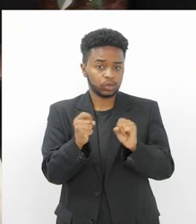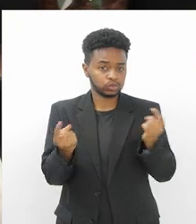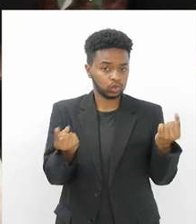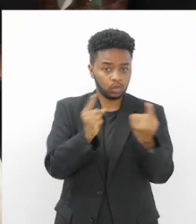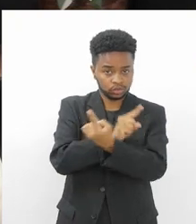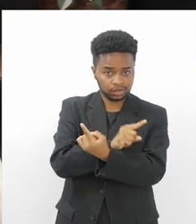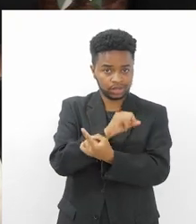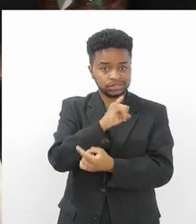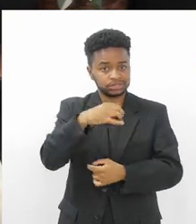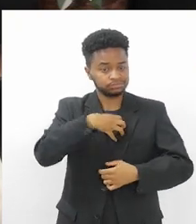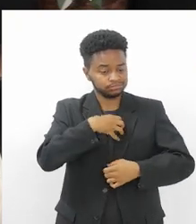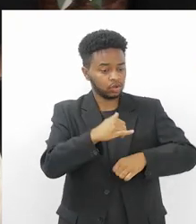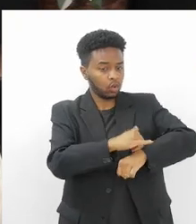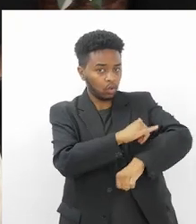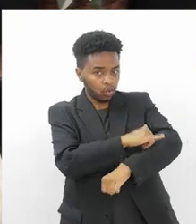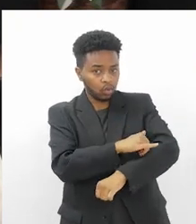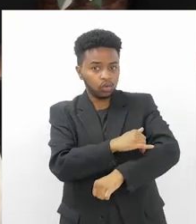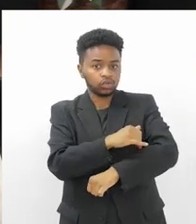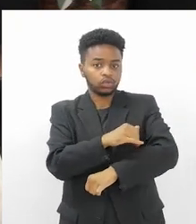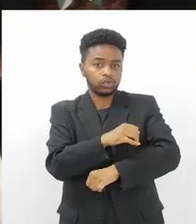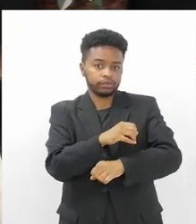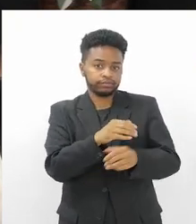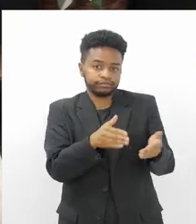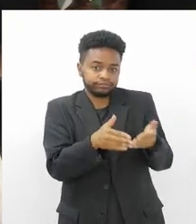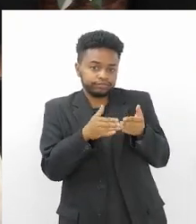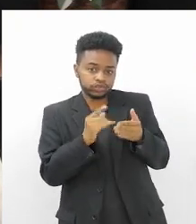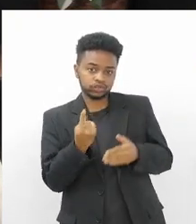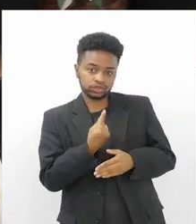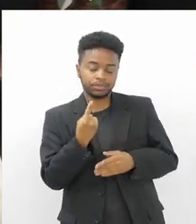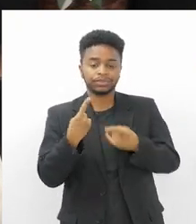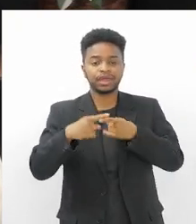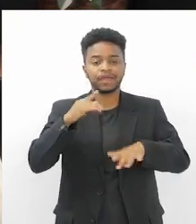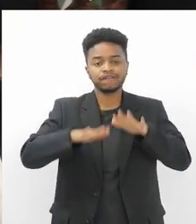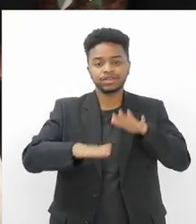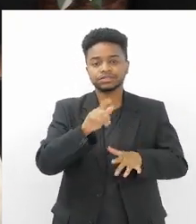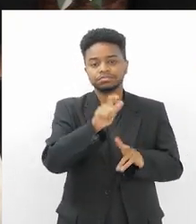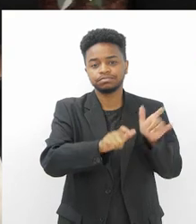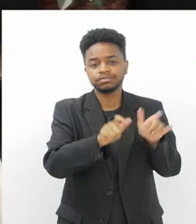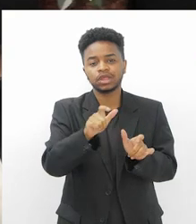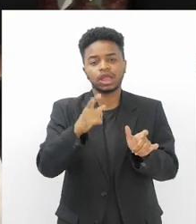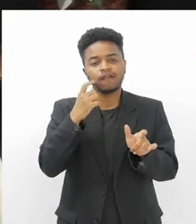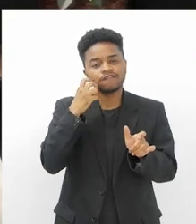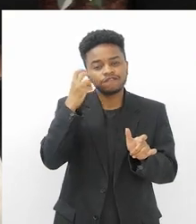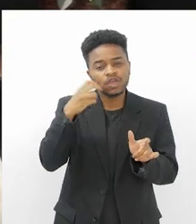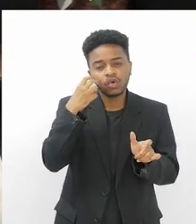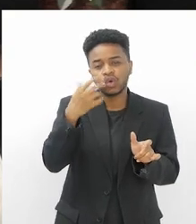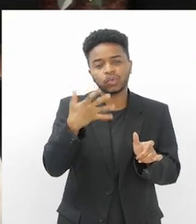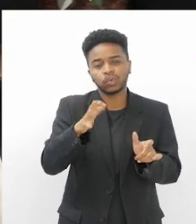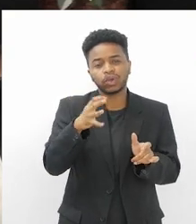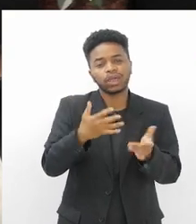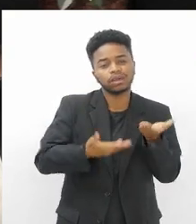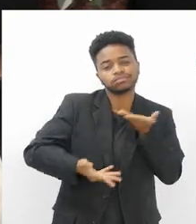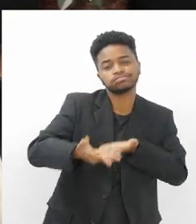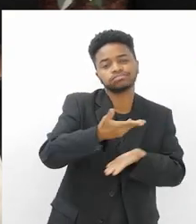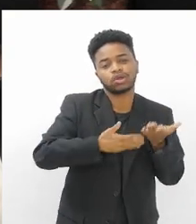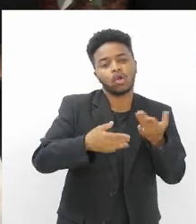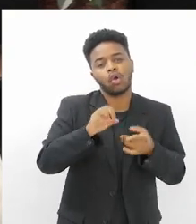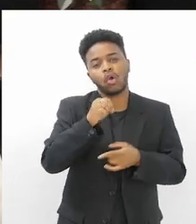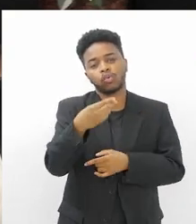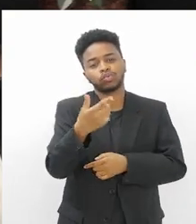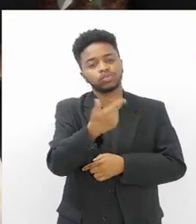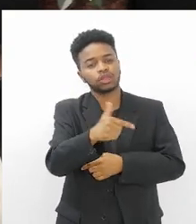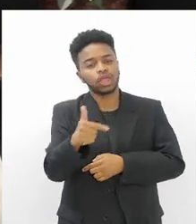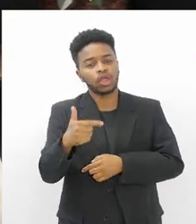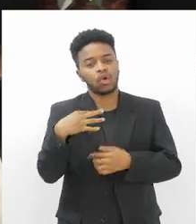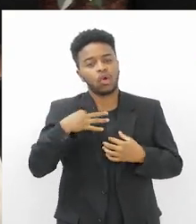obesidade, mas a obesidade também pode causar solidão, né? Que muitas pessoas ali ficam com vergonha, às vezes, de sair, de ter essa interação social, às vezes por não estar